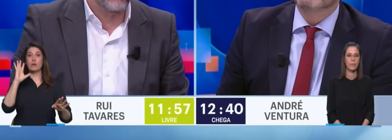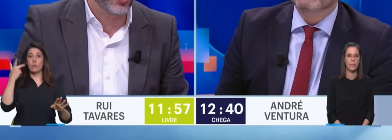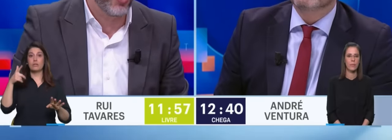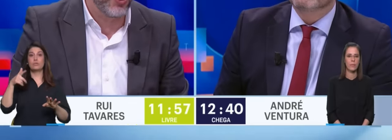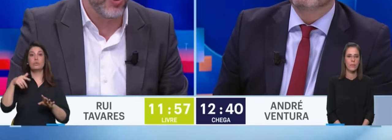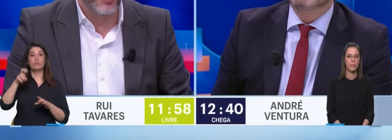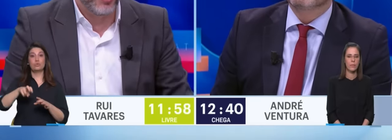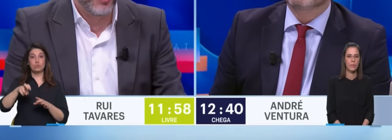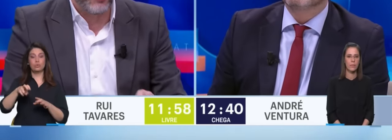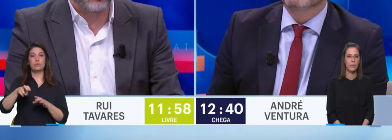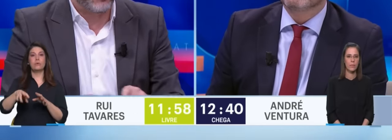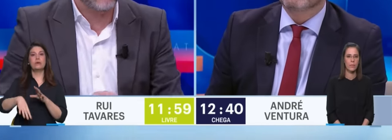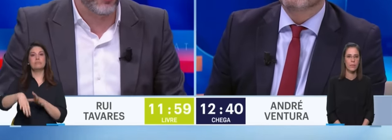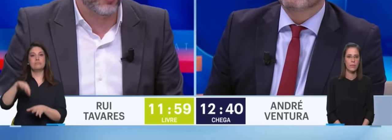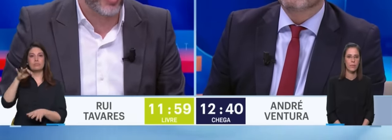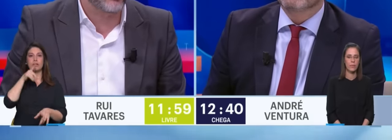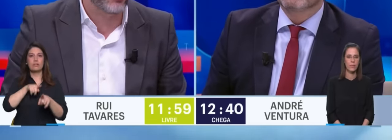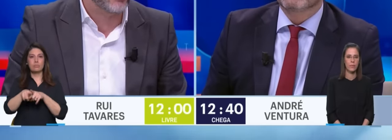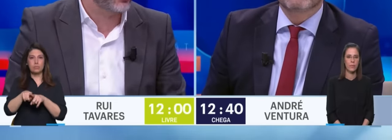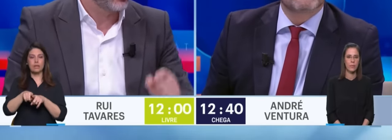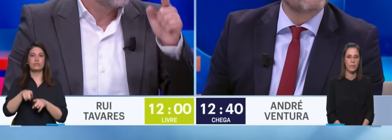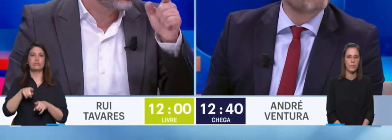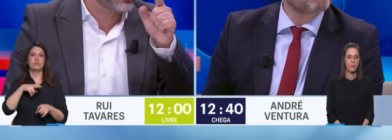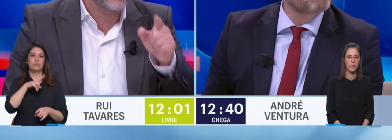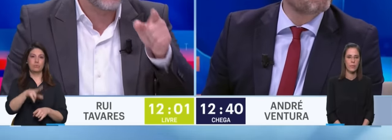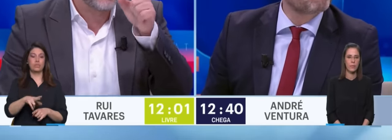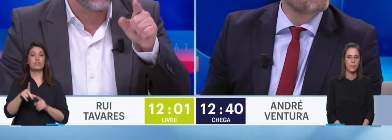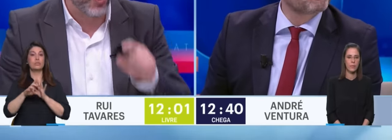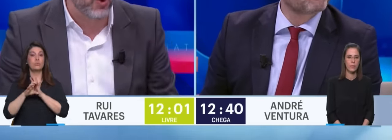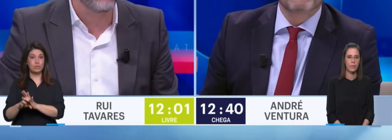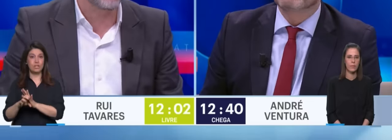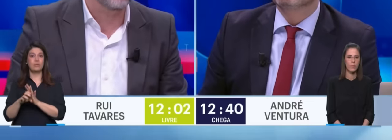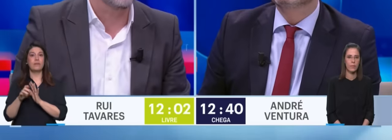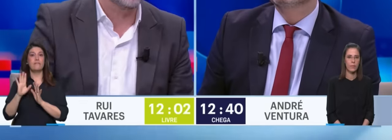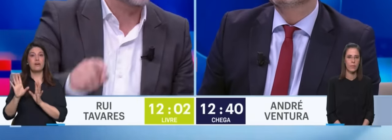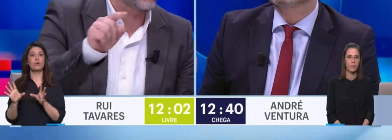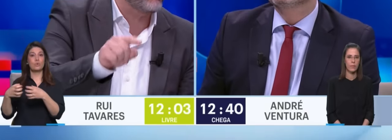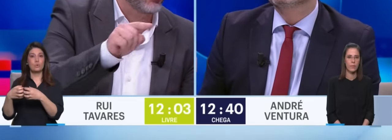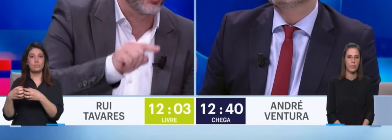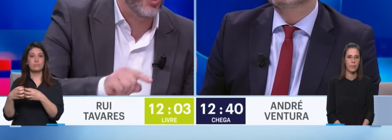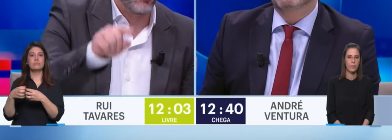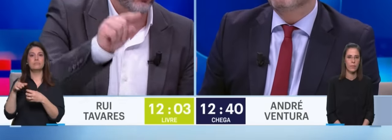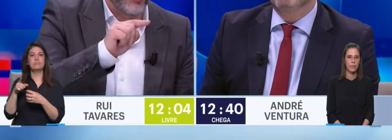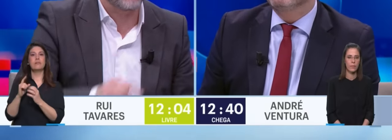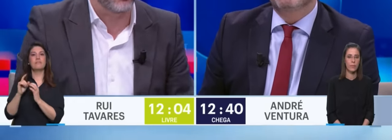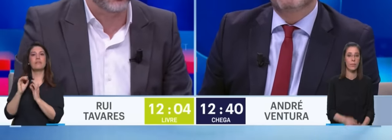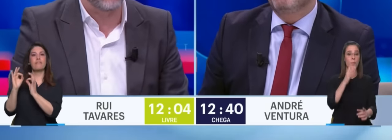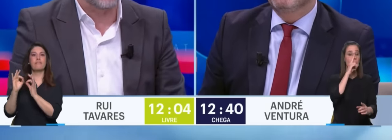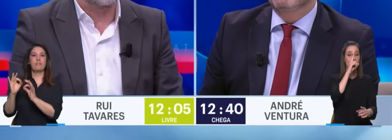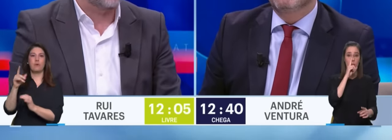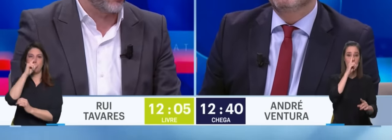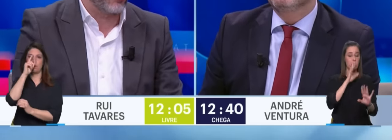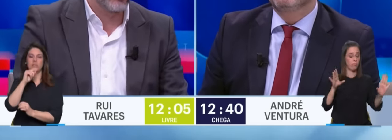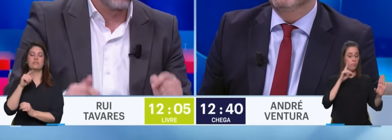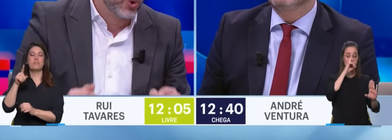europeu em junho de eurodeputados e eurodeputados portugueses os do chega irão para um grupo que é o grupo mais PR Putin ou dos mais pro Putin do